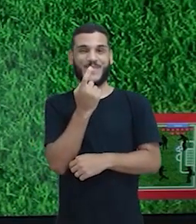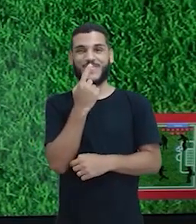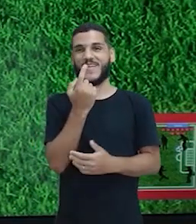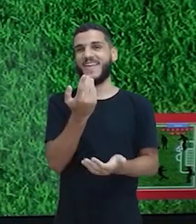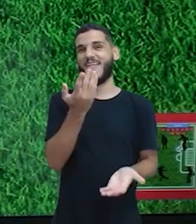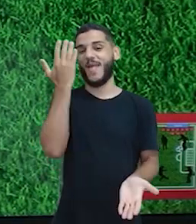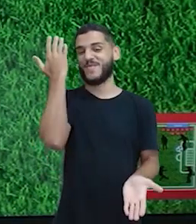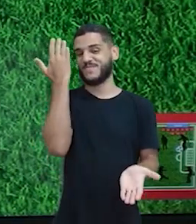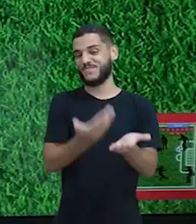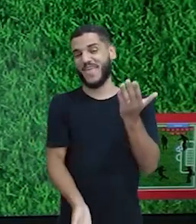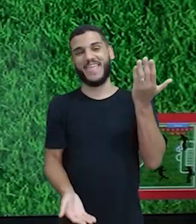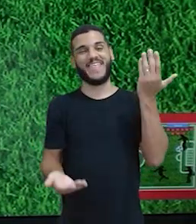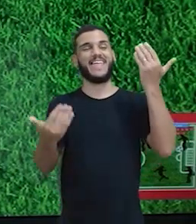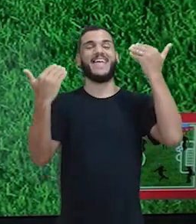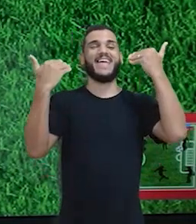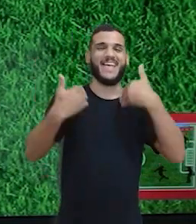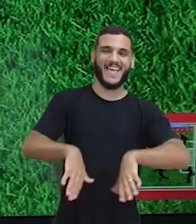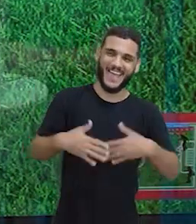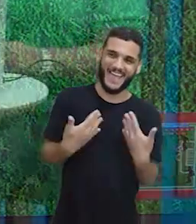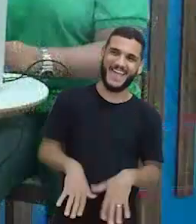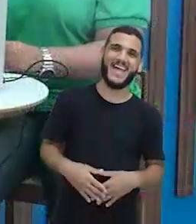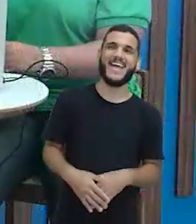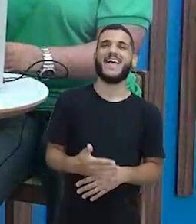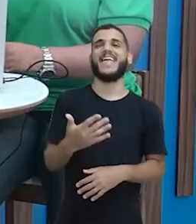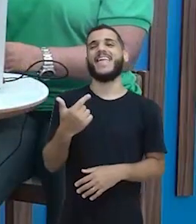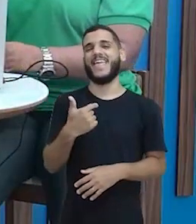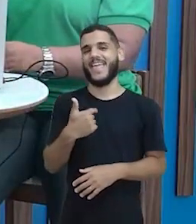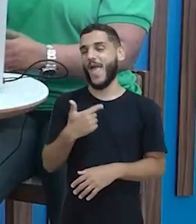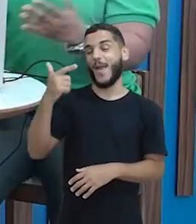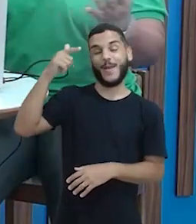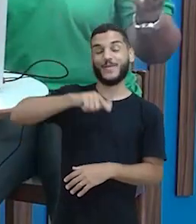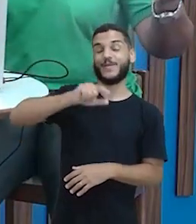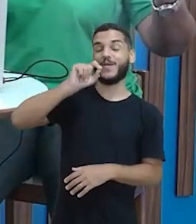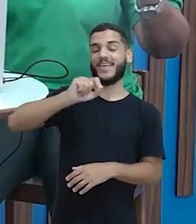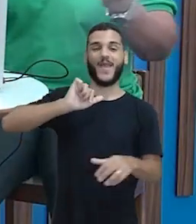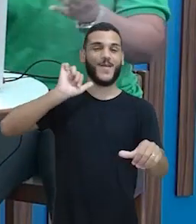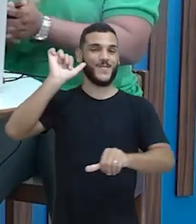a professora volta perdeu uma vez a minha chance